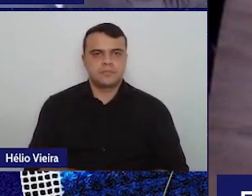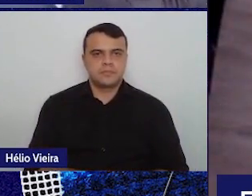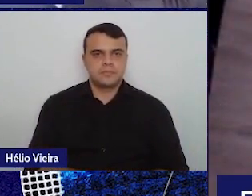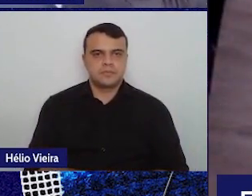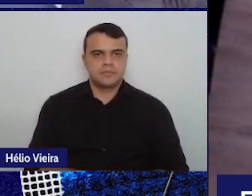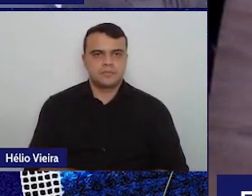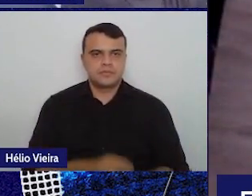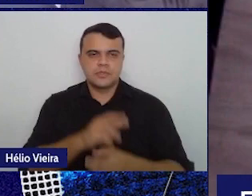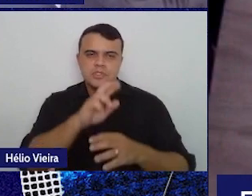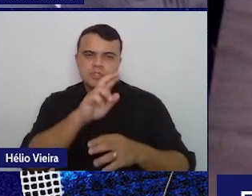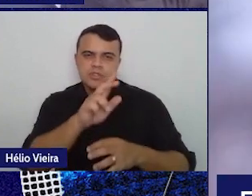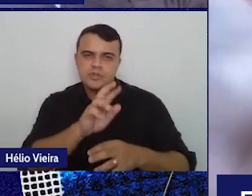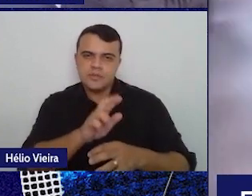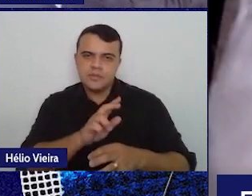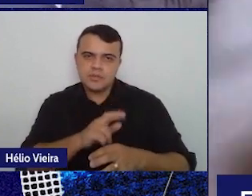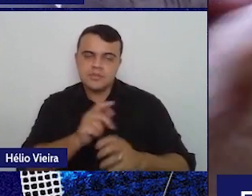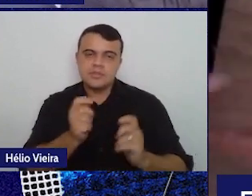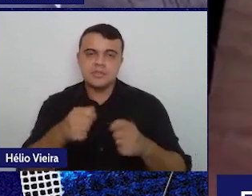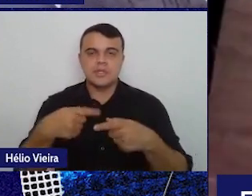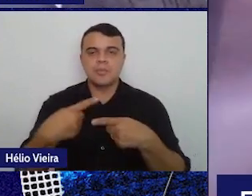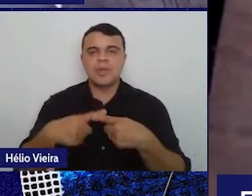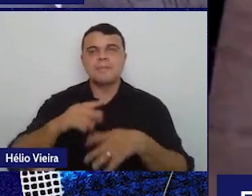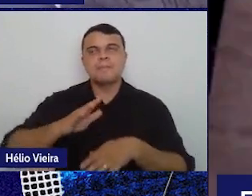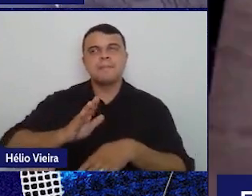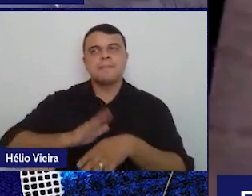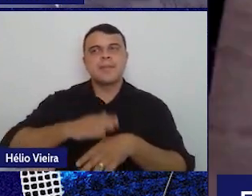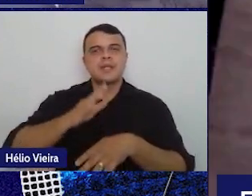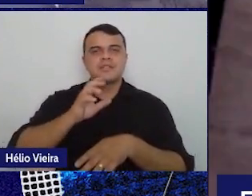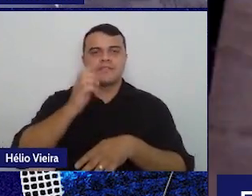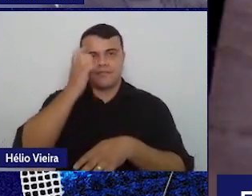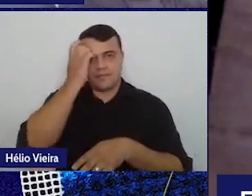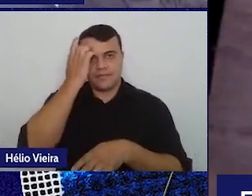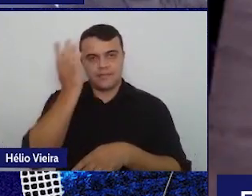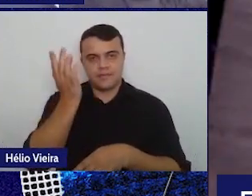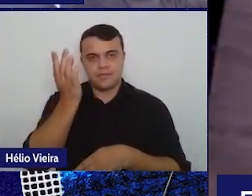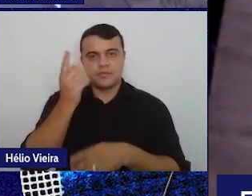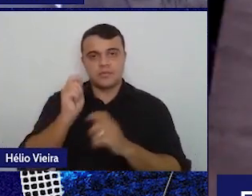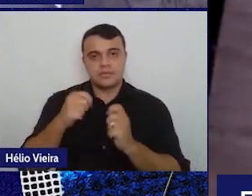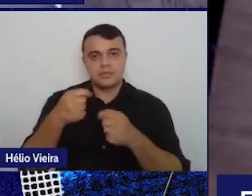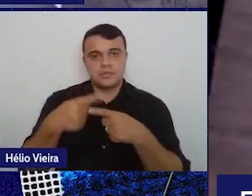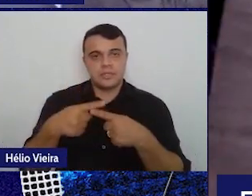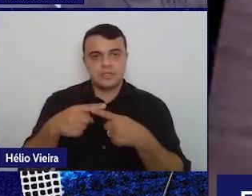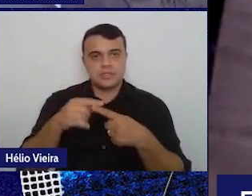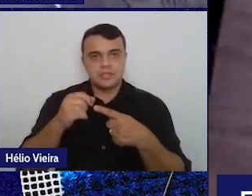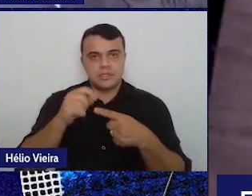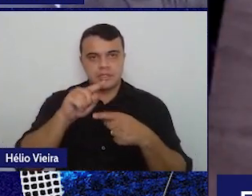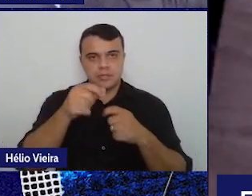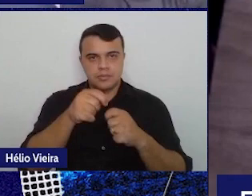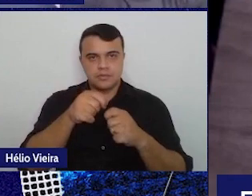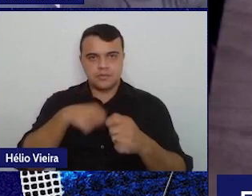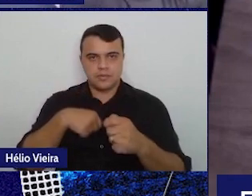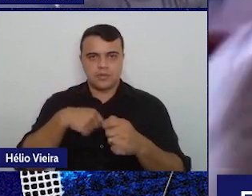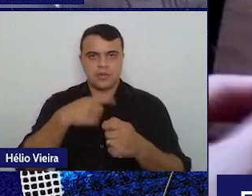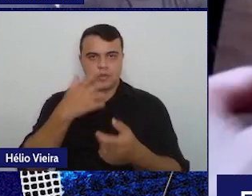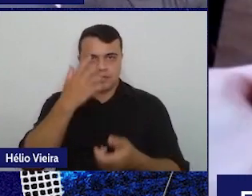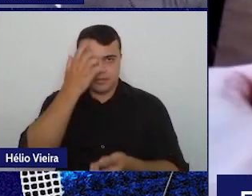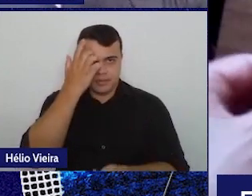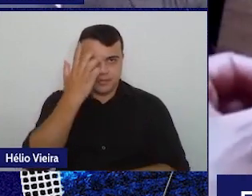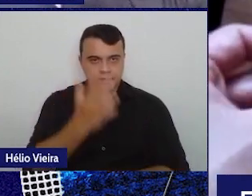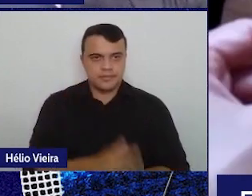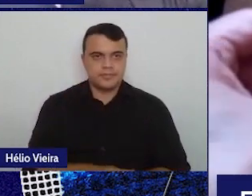vários dobradinhos para ser mais prático, porque a hora que o fio estiver por cima,